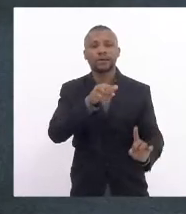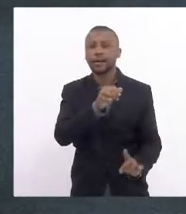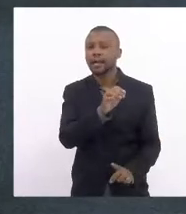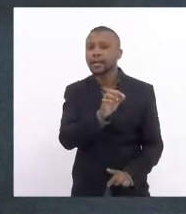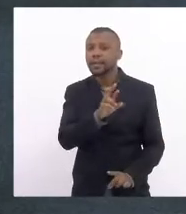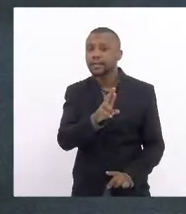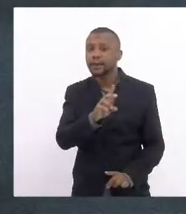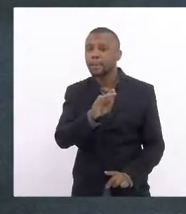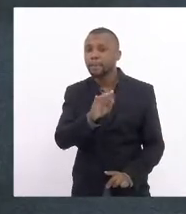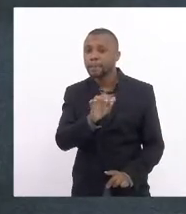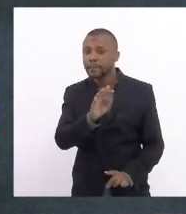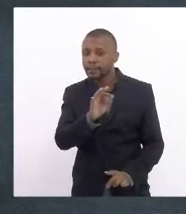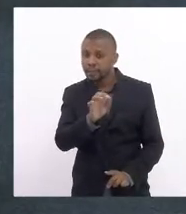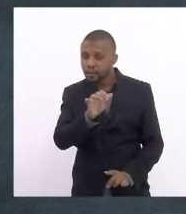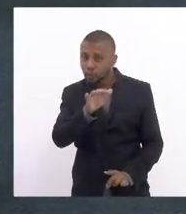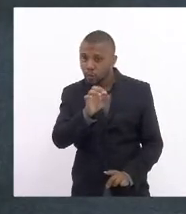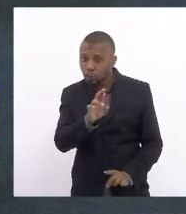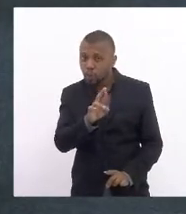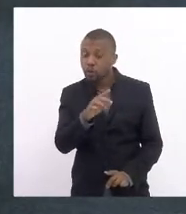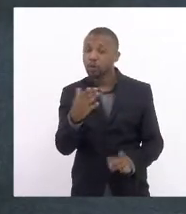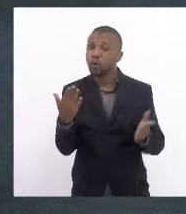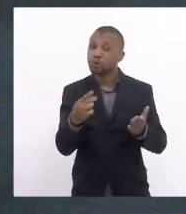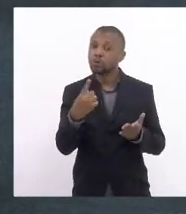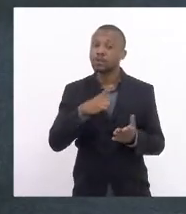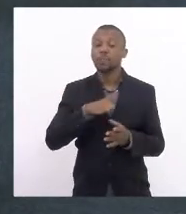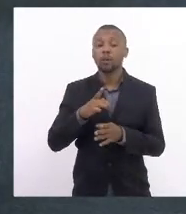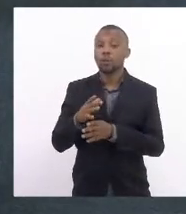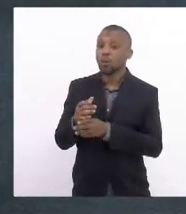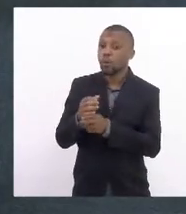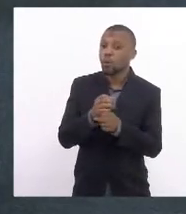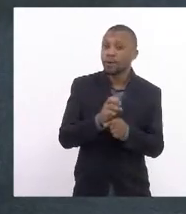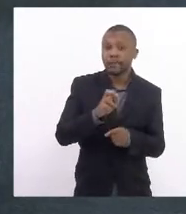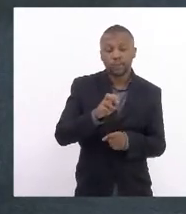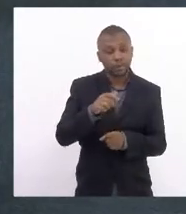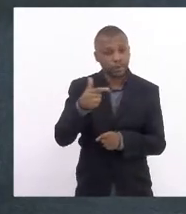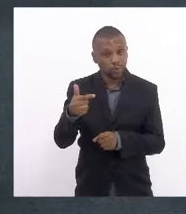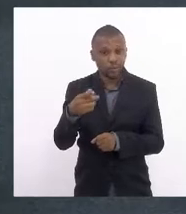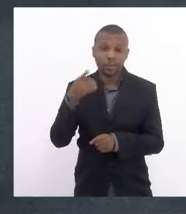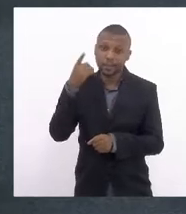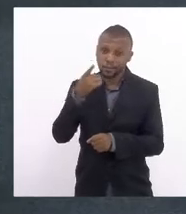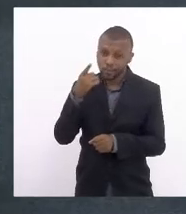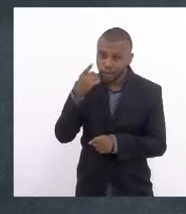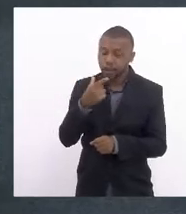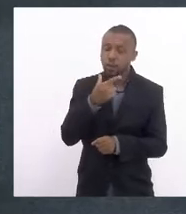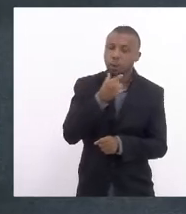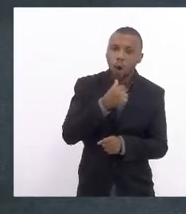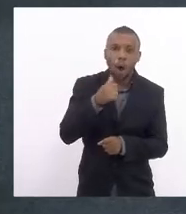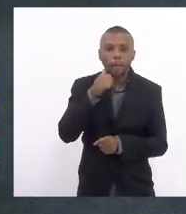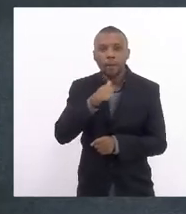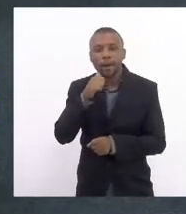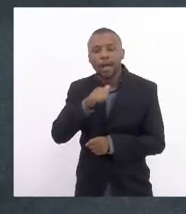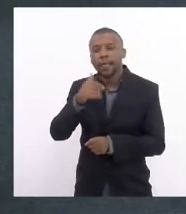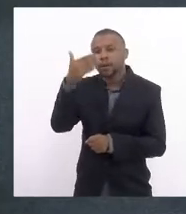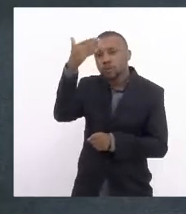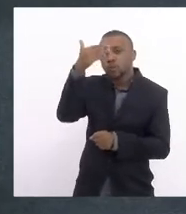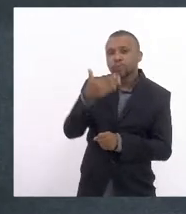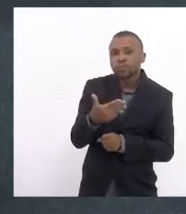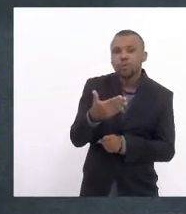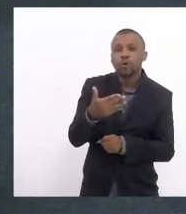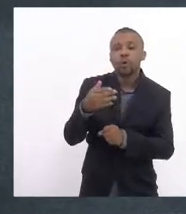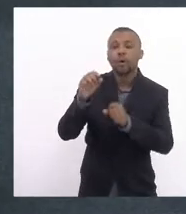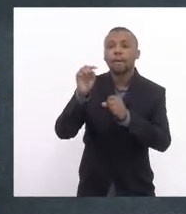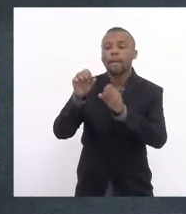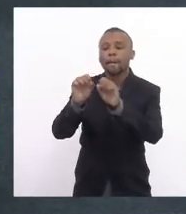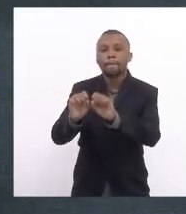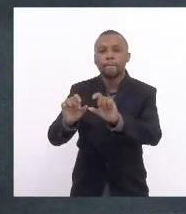52 deputados e deputadas presentes na sessão. É o que nos indica, deputado Jair Bittencourt, o painel eletrônico aqui.